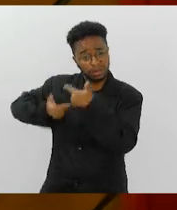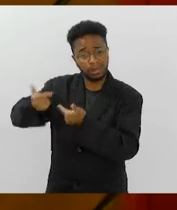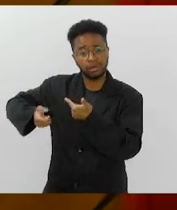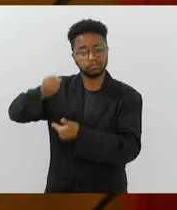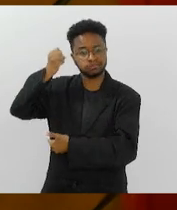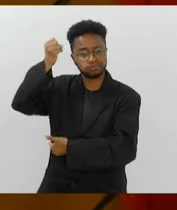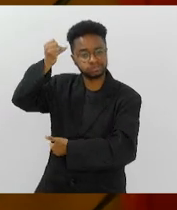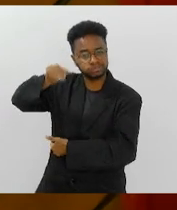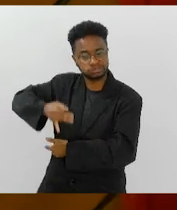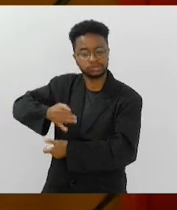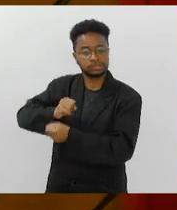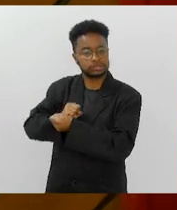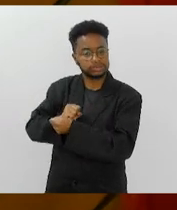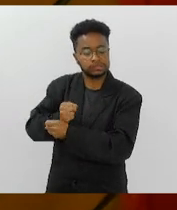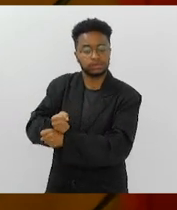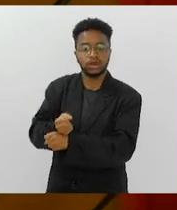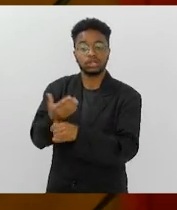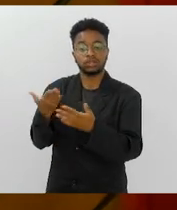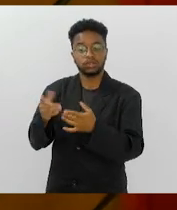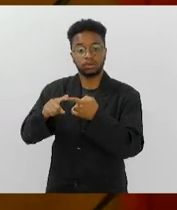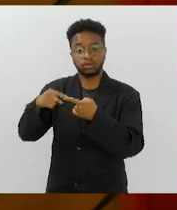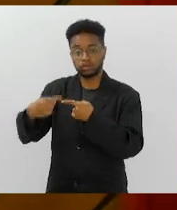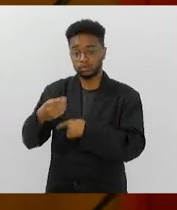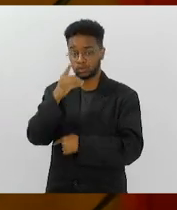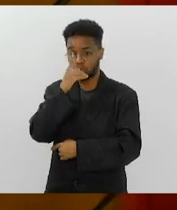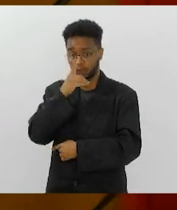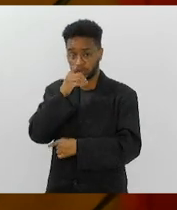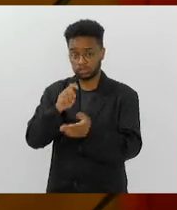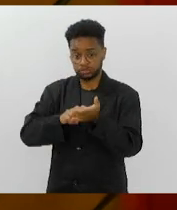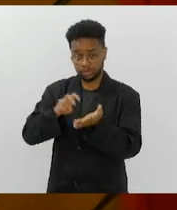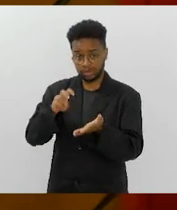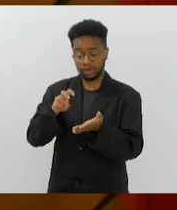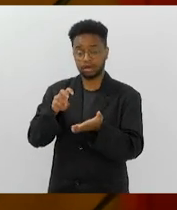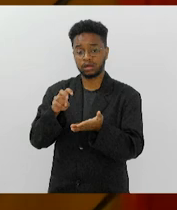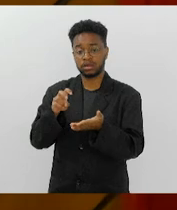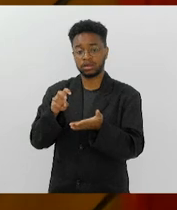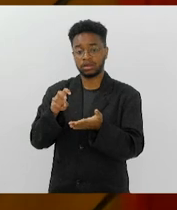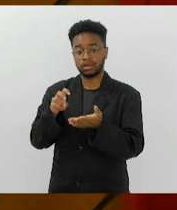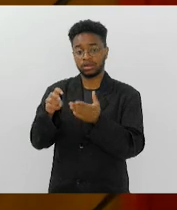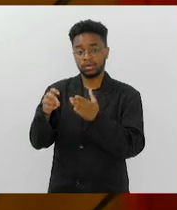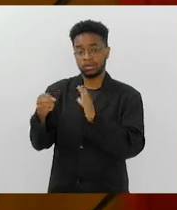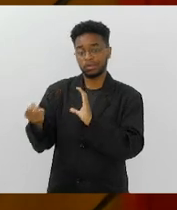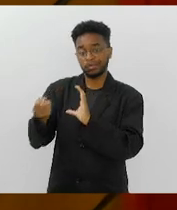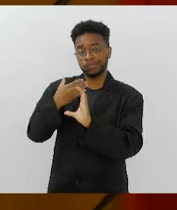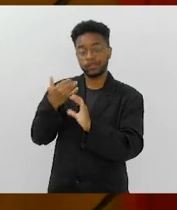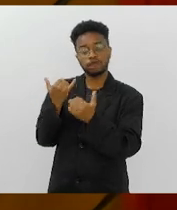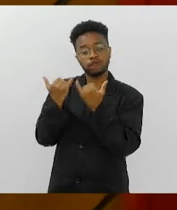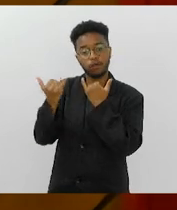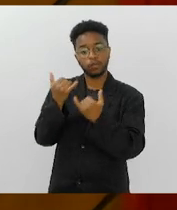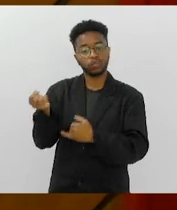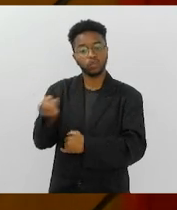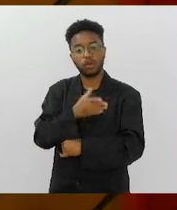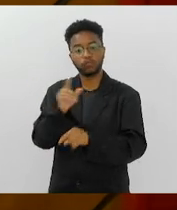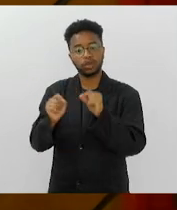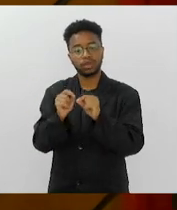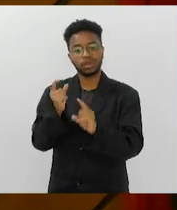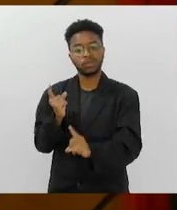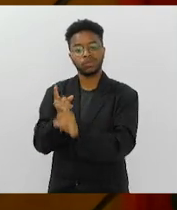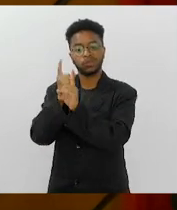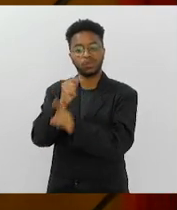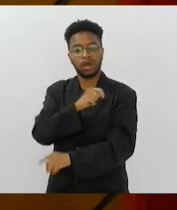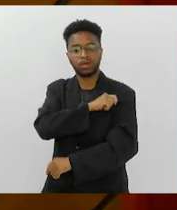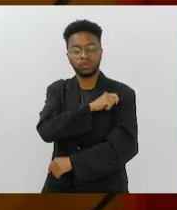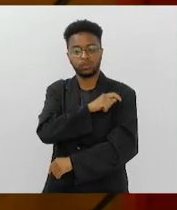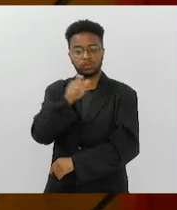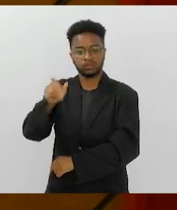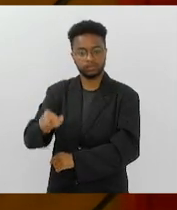madrugada. No domingo de manhã, eles me retornaram com uma nova informação, dando conta de um aluno. E